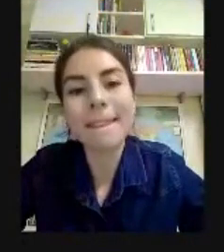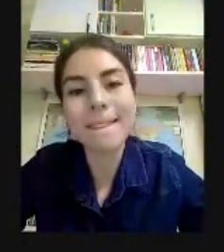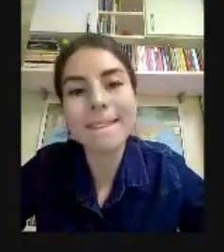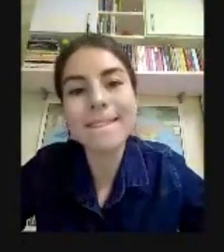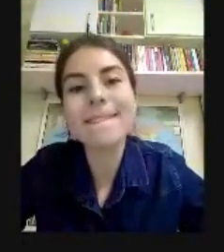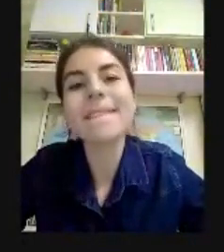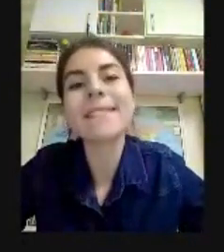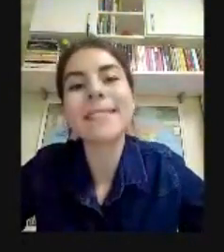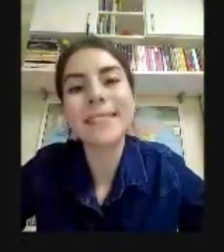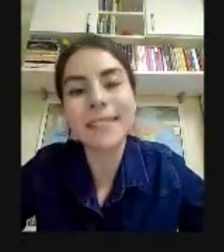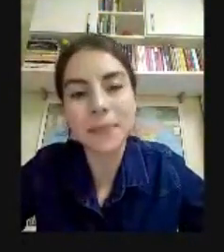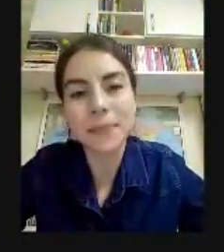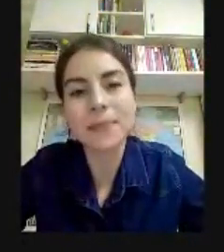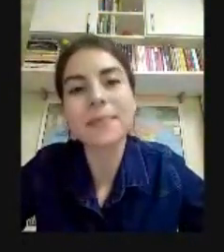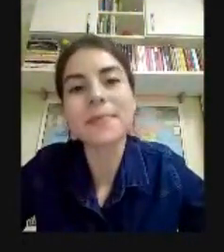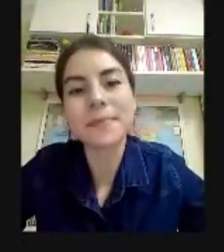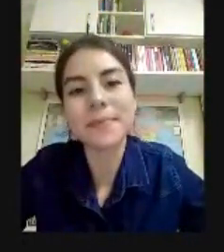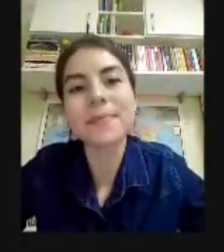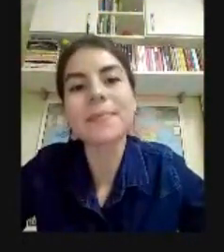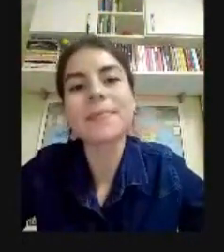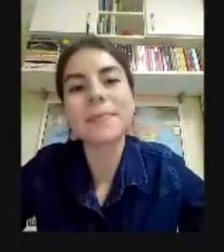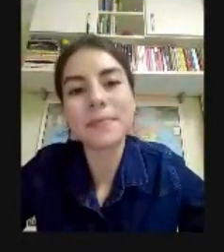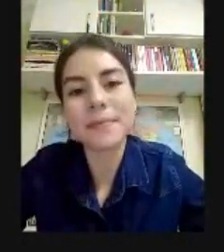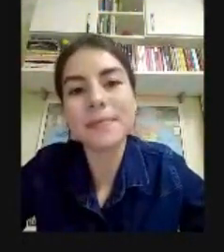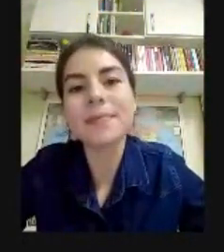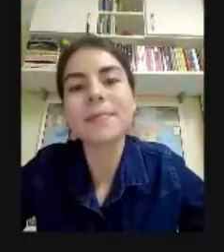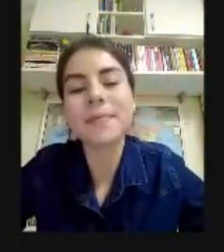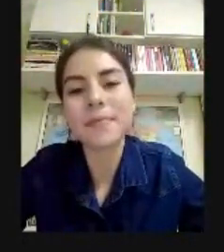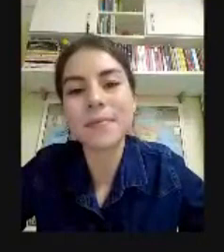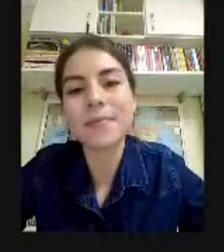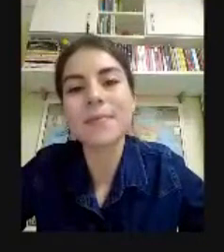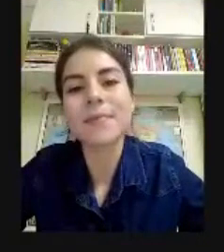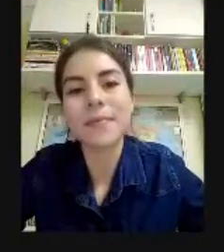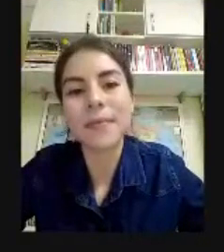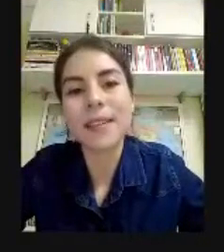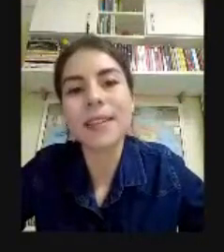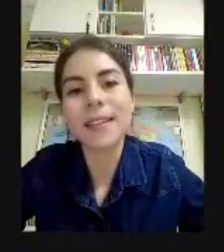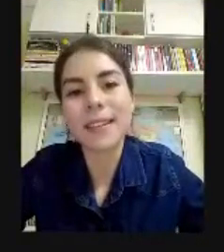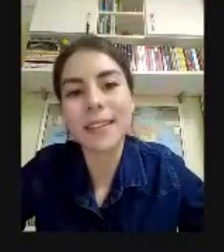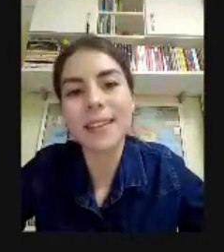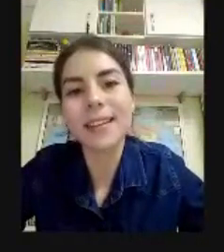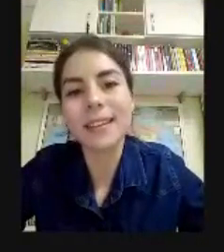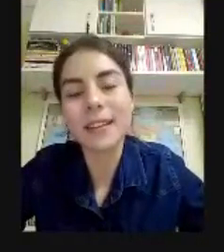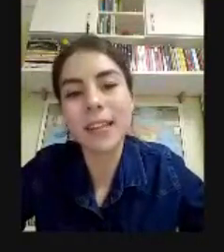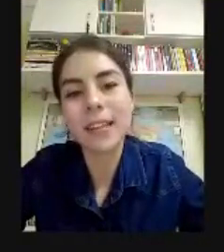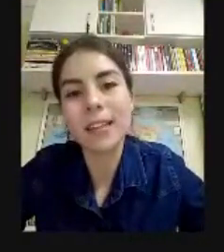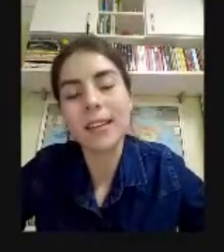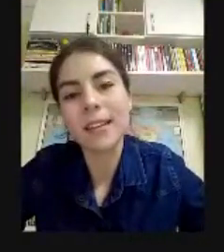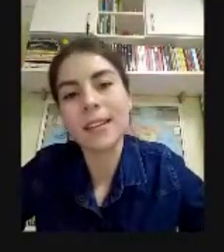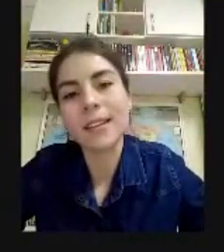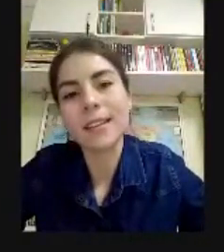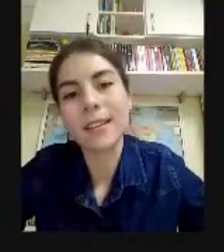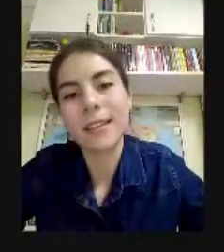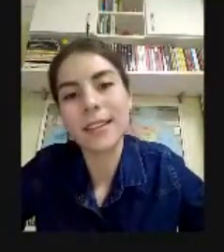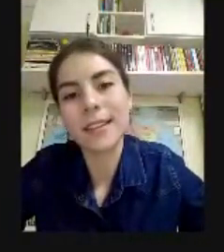mas a gente vai aprimorar isso mas essa criança está escrevendo tá fazendo uma produção textual mas a gente quer que as nossas crianças